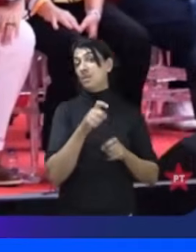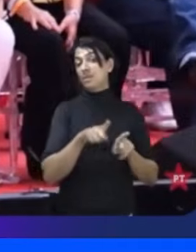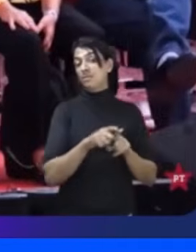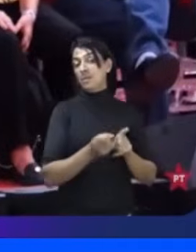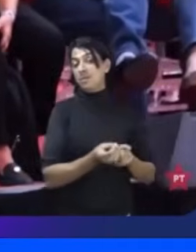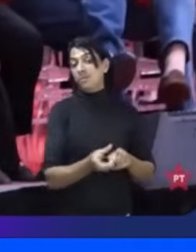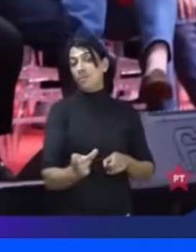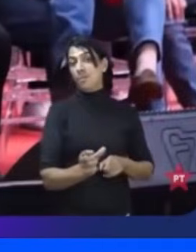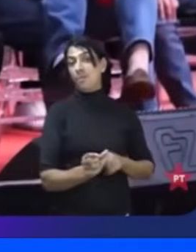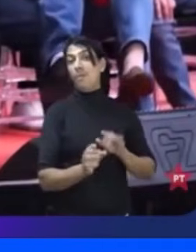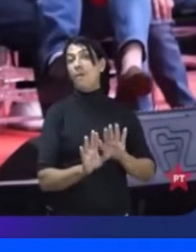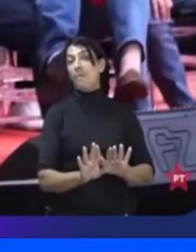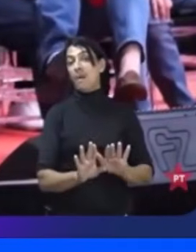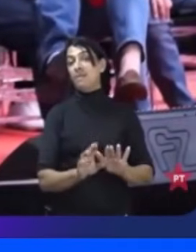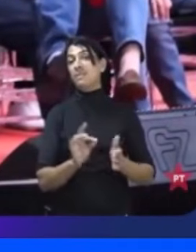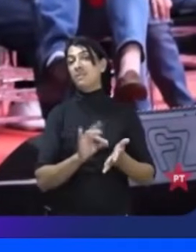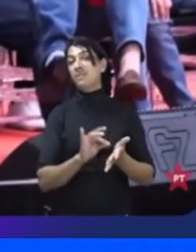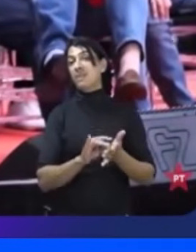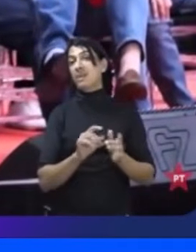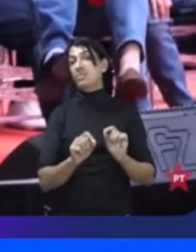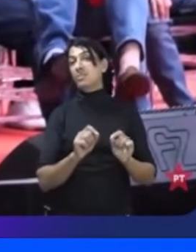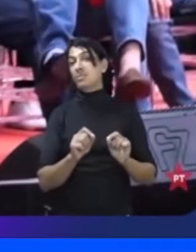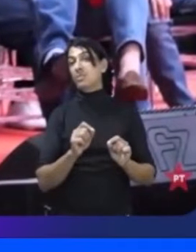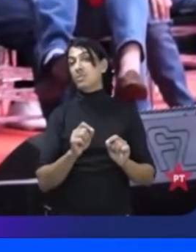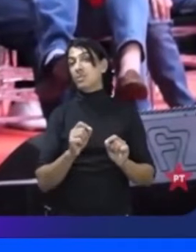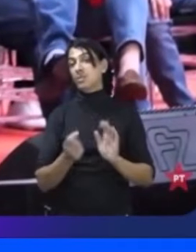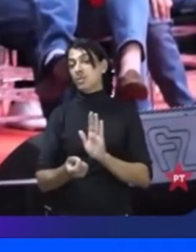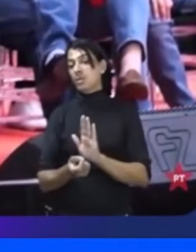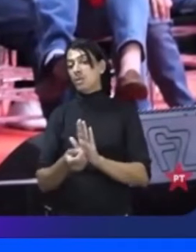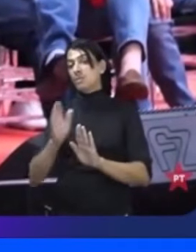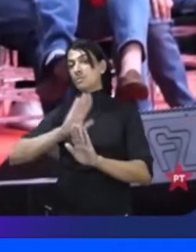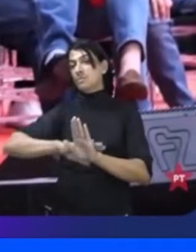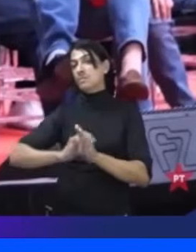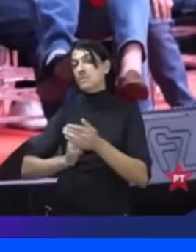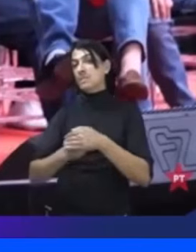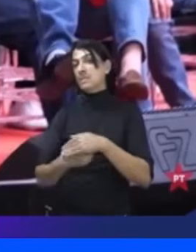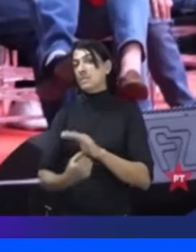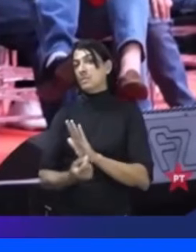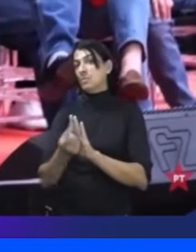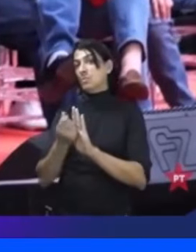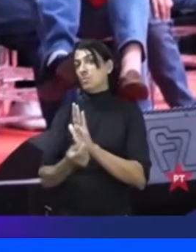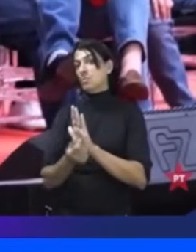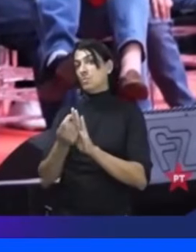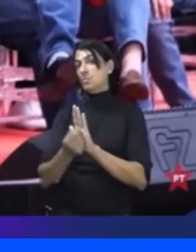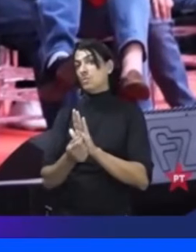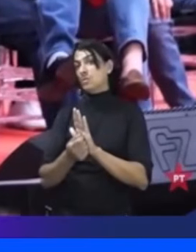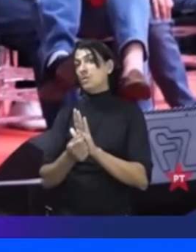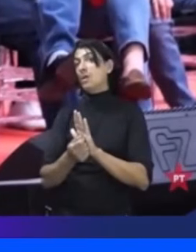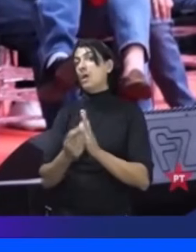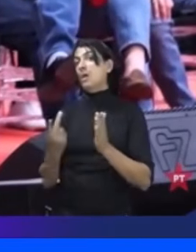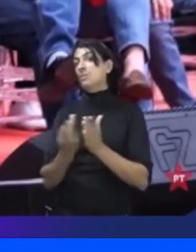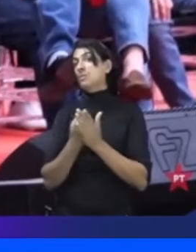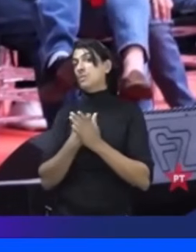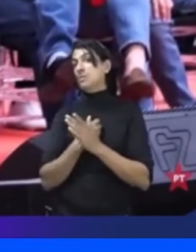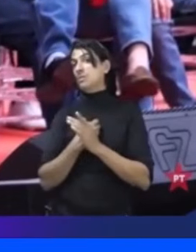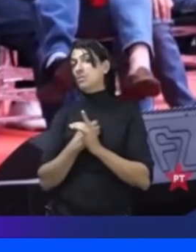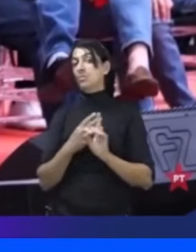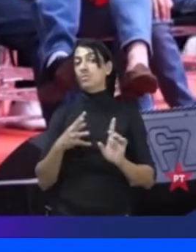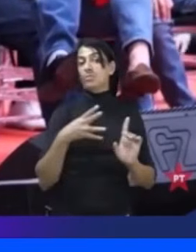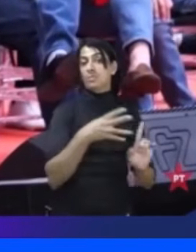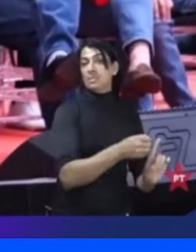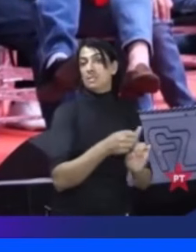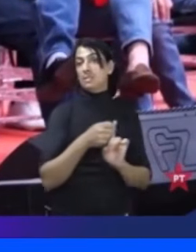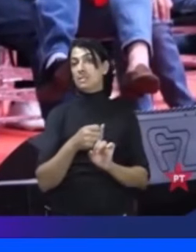Mas a verdade é que o orçamento secreto, sabe, foi um sequestro do orçamento